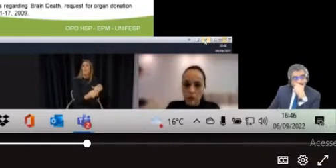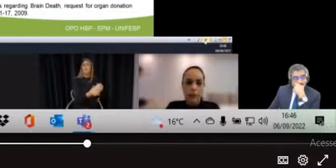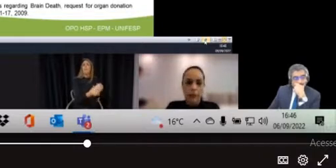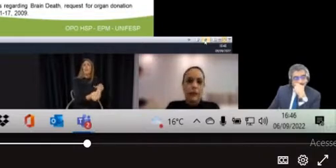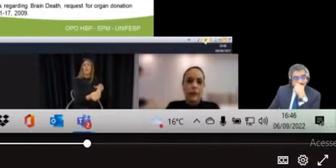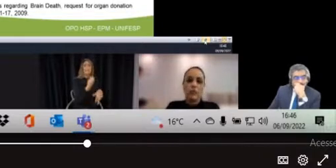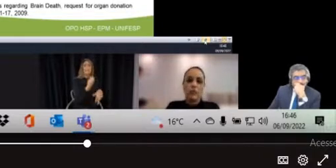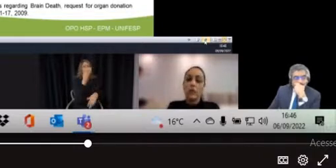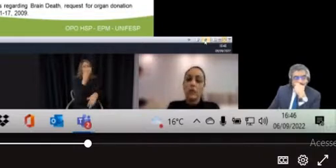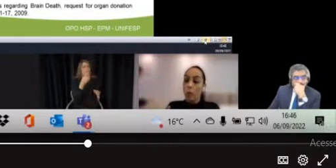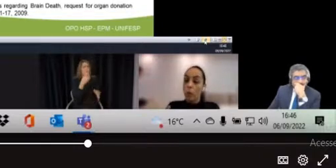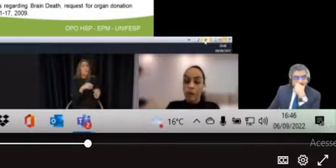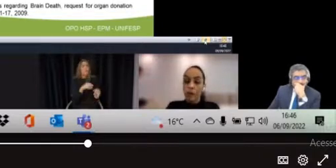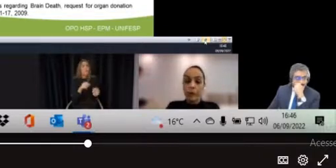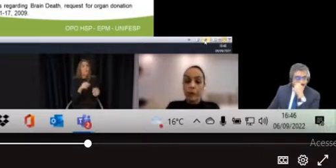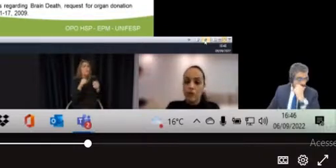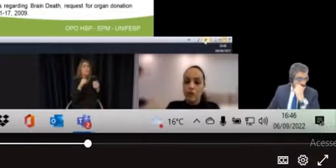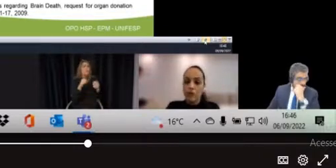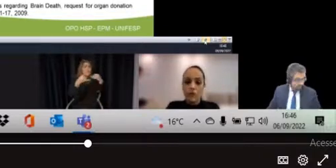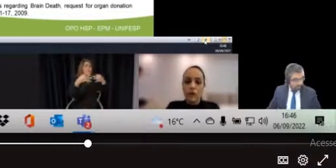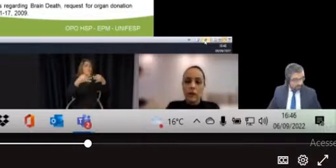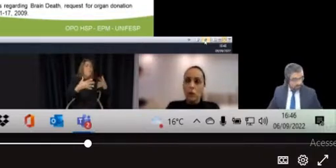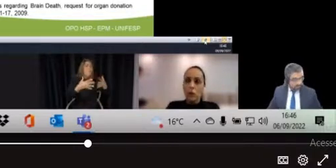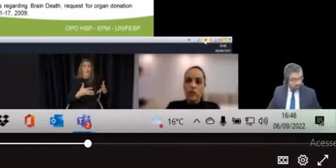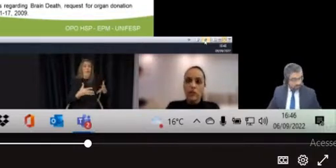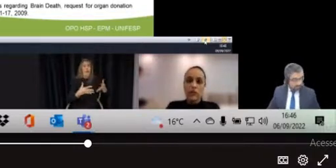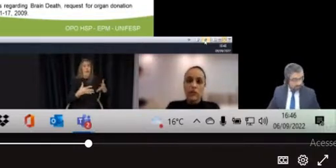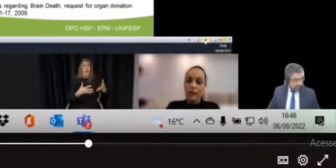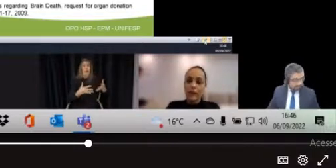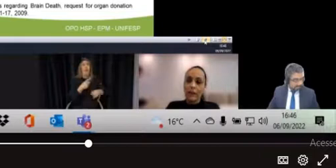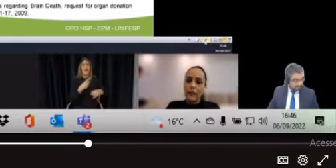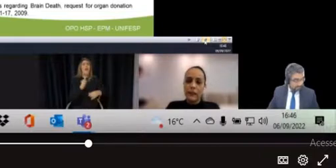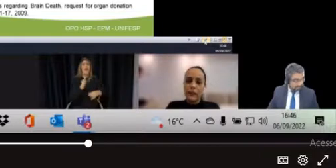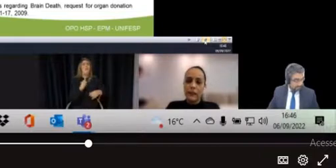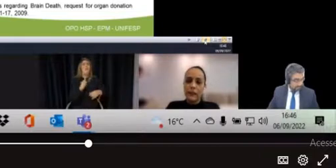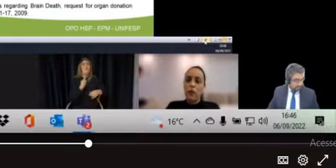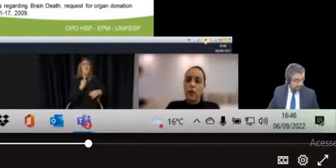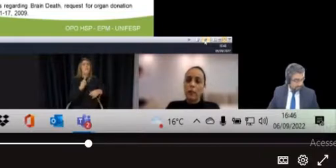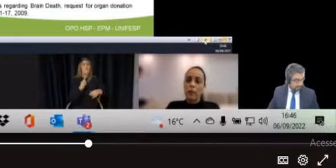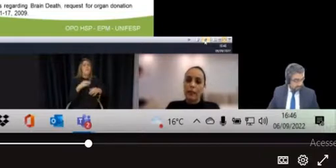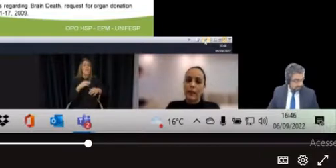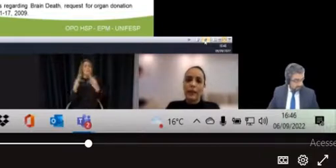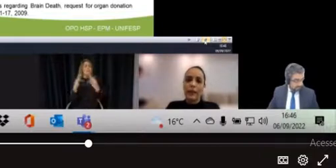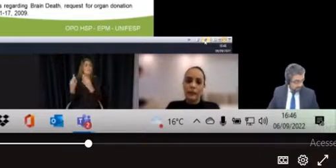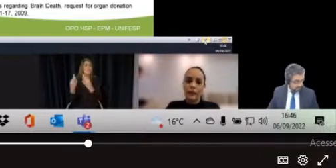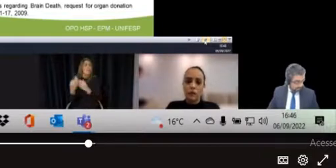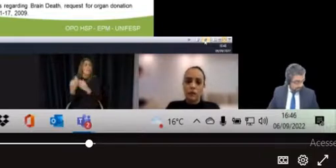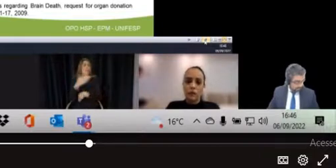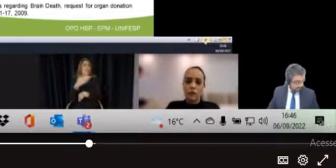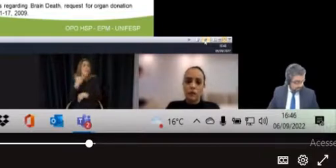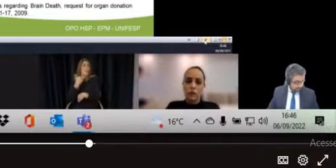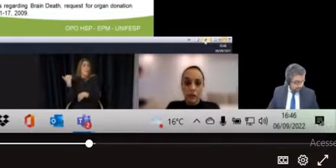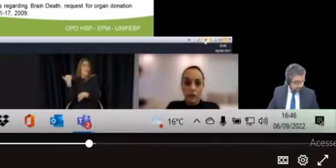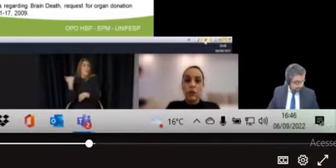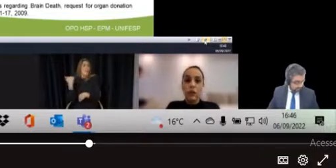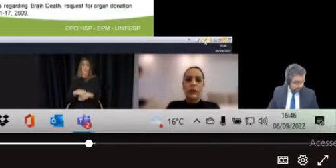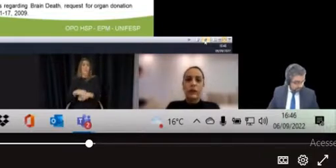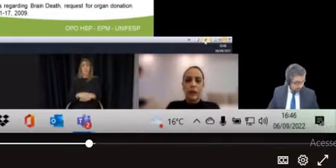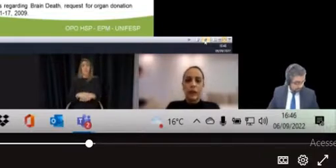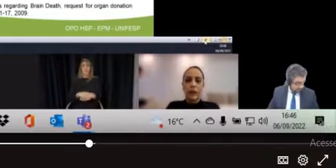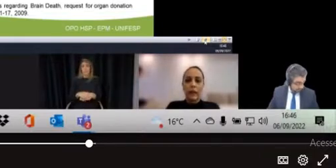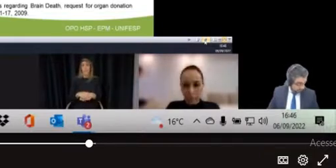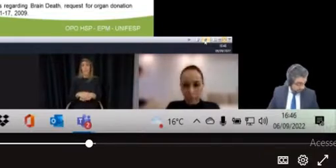a vontade do seu parente, uma opinião positiva. Quando a gente vê aí na mídia que sai alguma matéria falando sobre